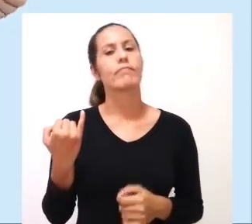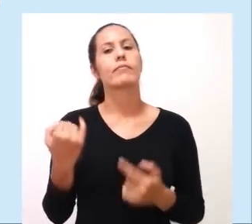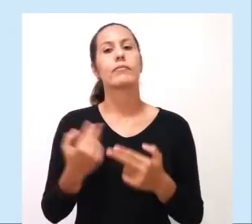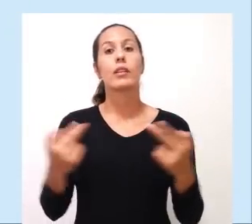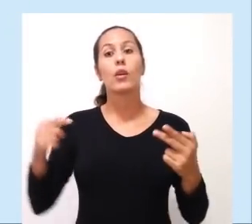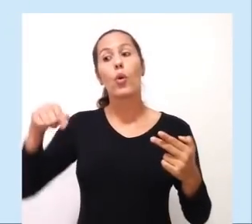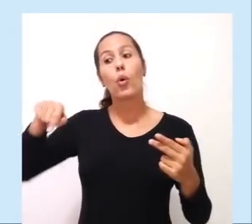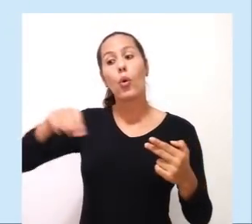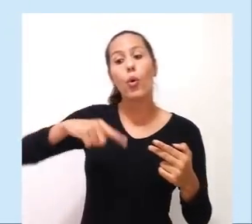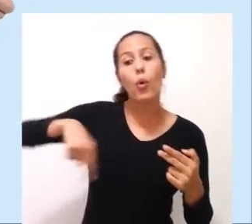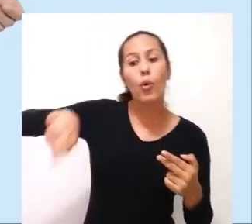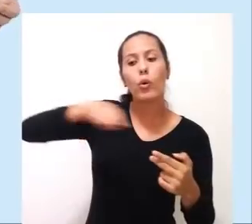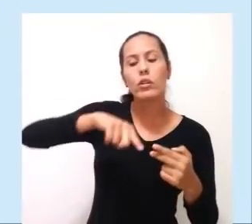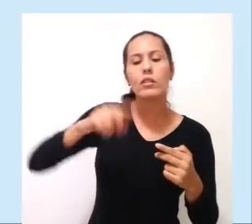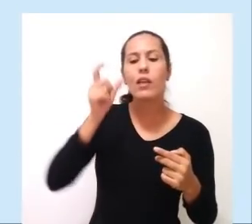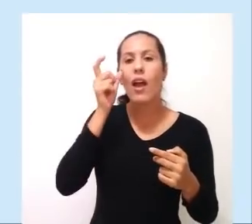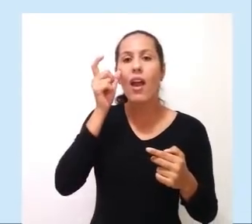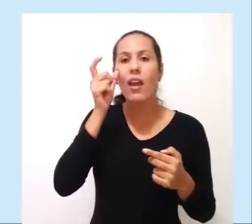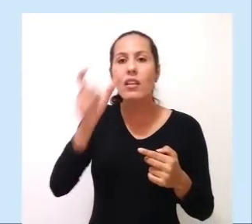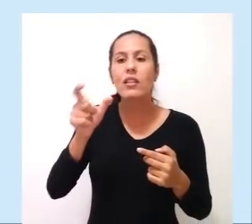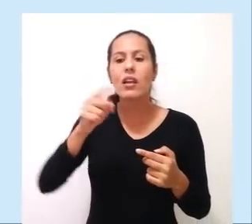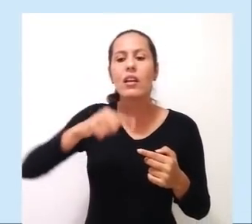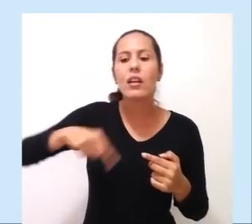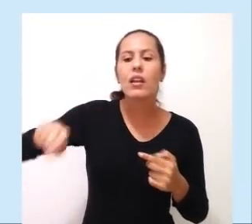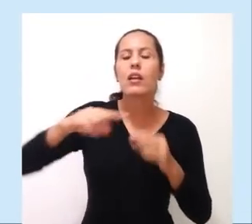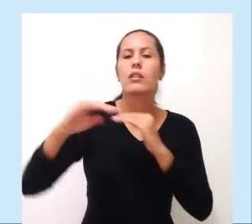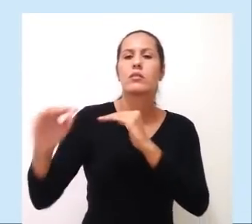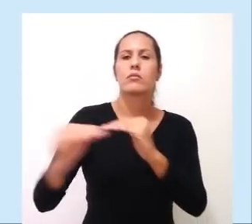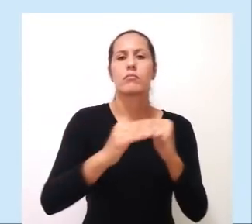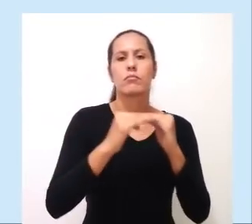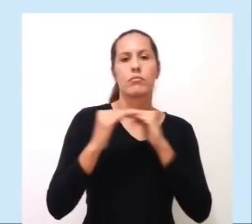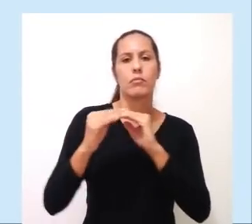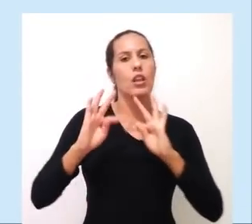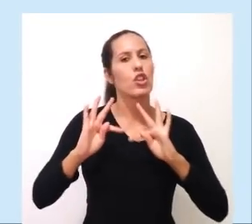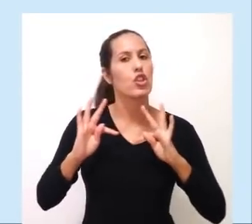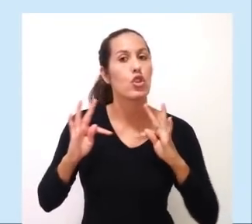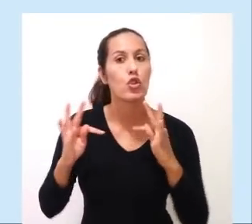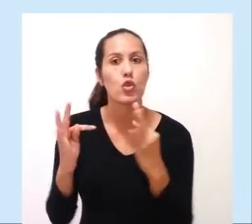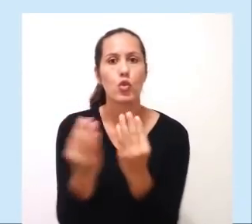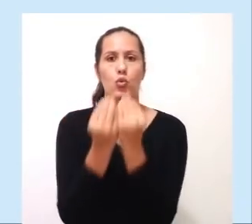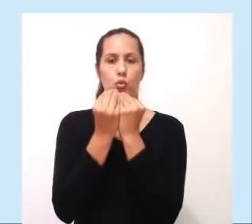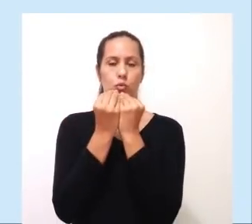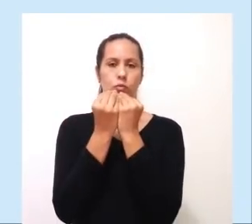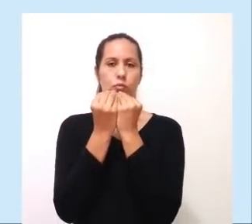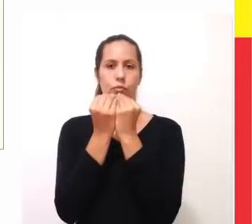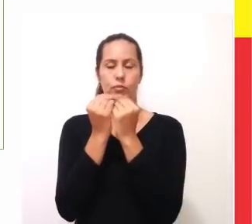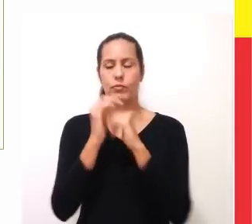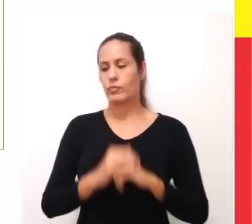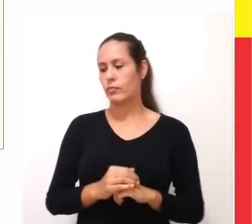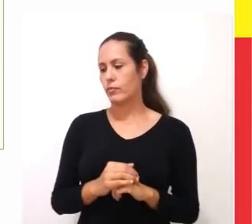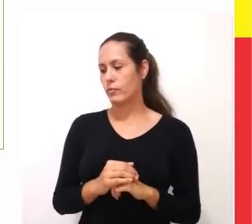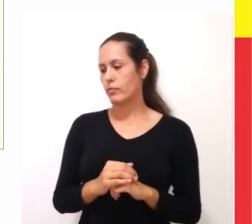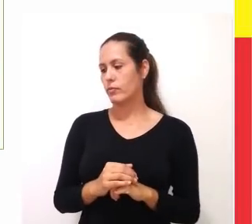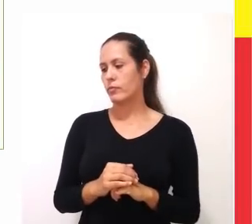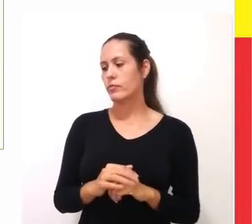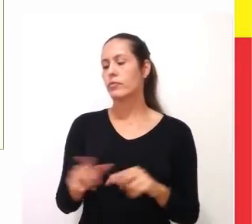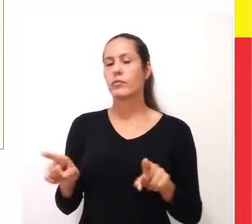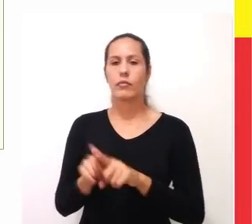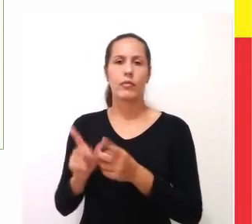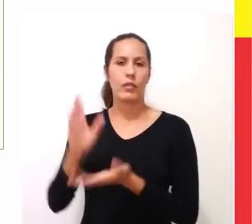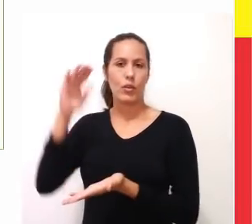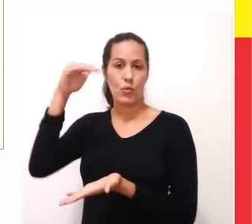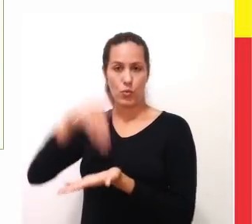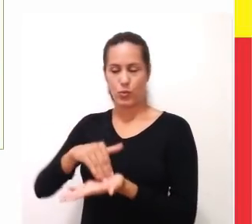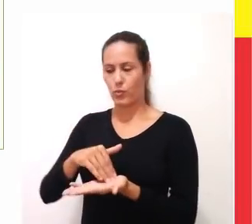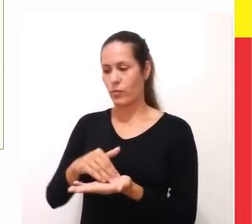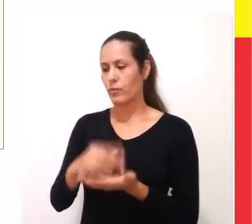que vai ser de valor para todos, de importância para todos, de interesse, aliás, para todos. E aqui eu coloquei as